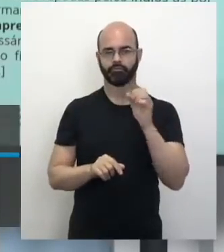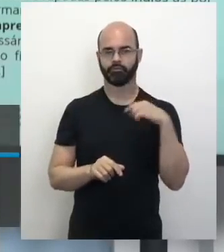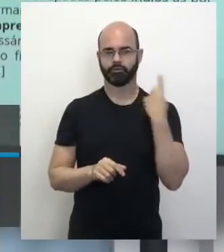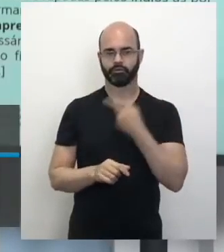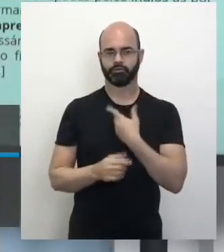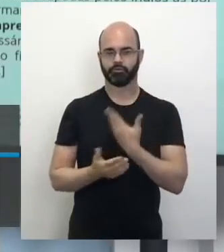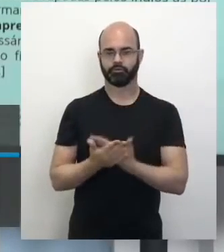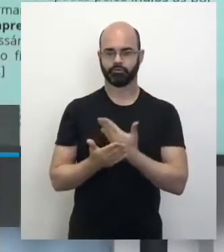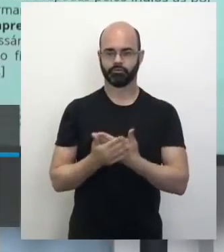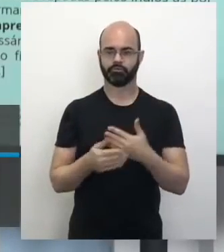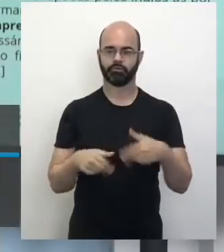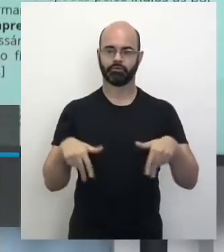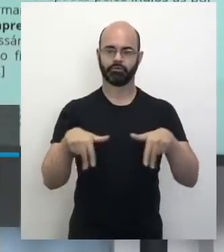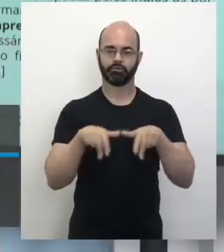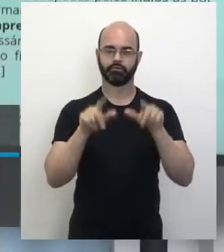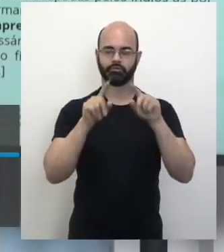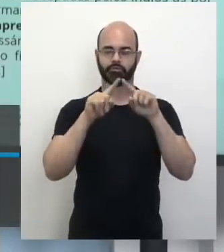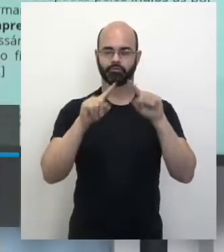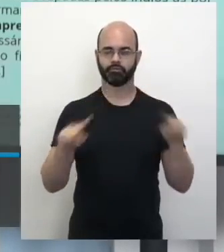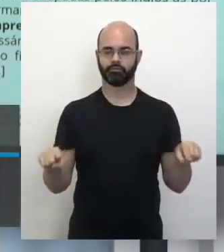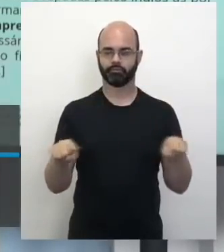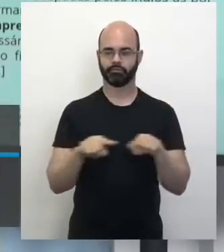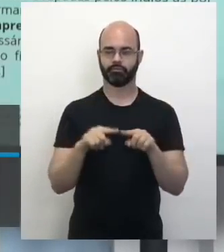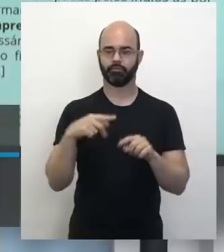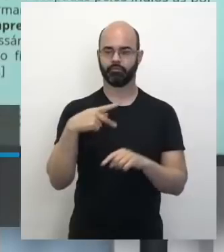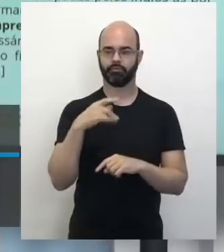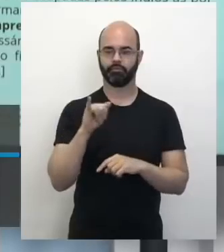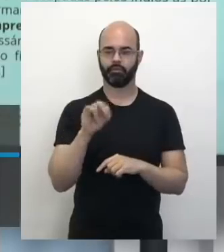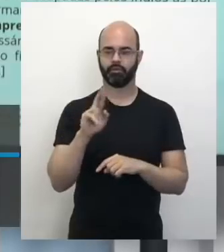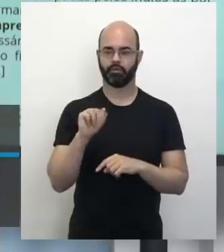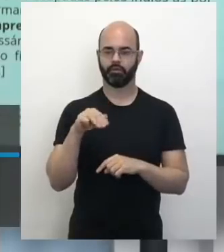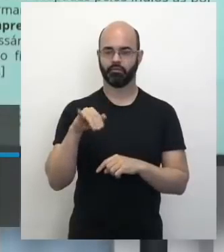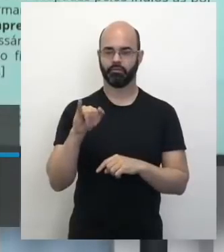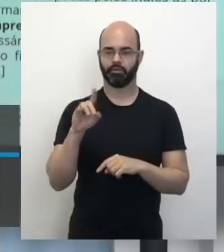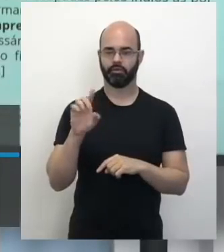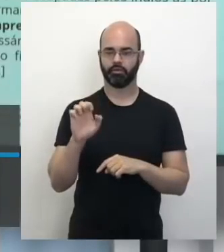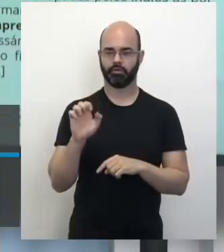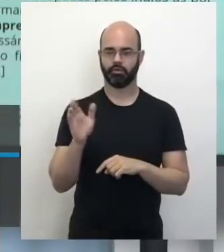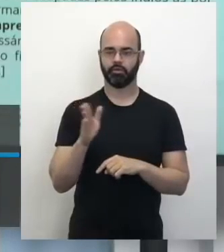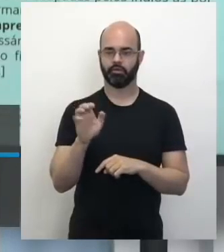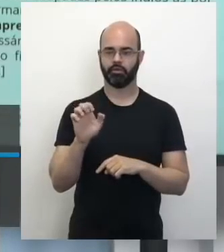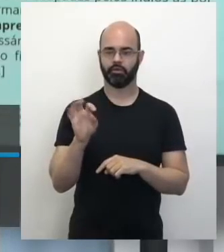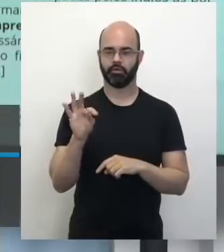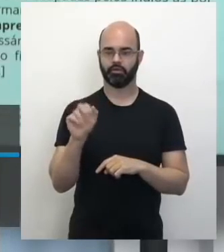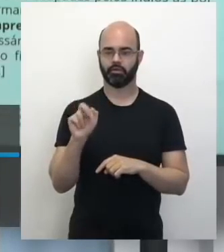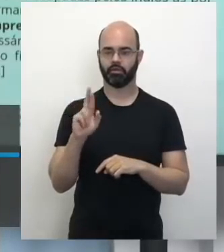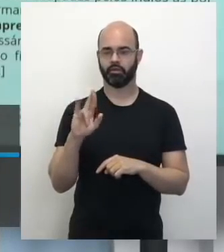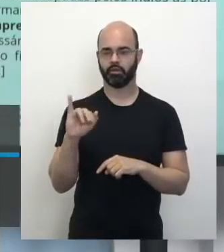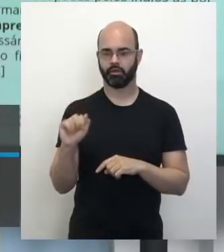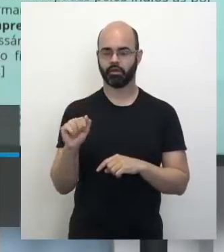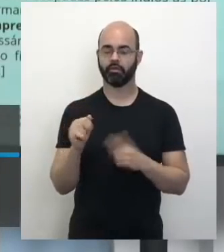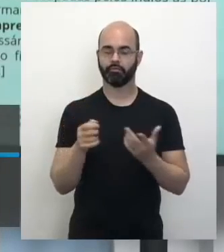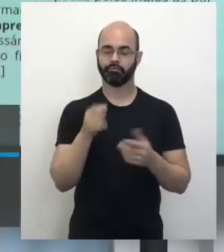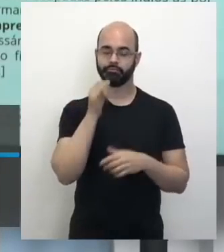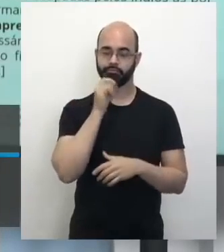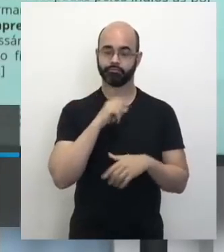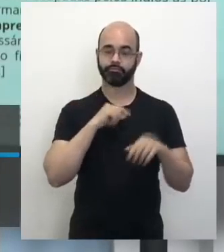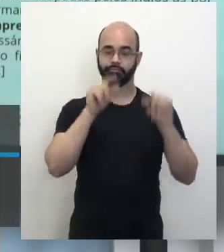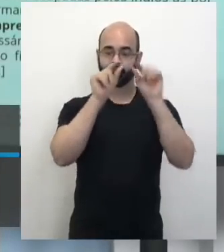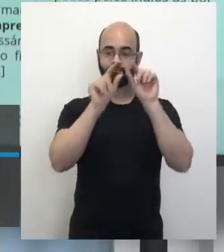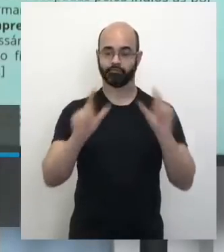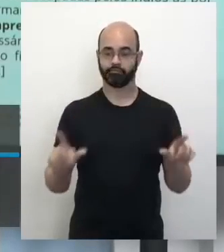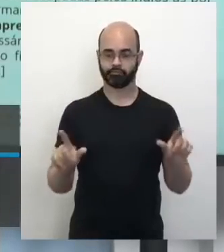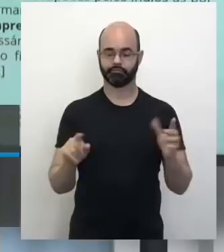a pirâmide etária, por isso que o nome pirâmide etária, né, porque além de mostrar a quantidade, né, e a média, né, das pessoas pela